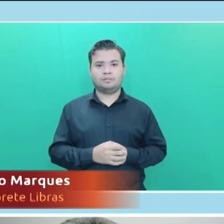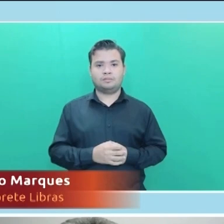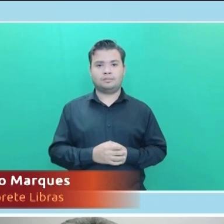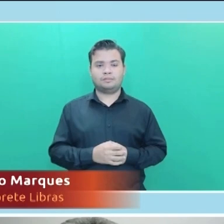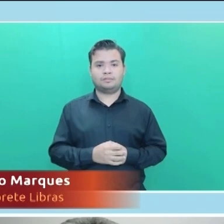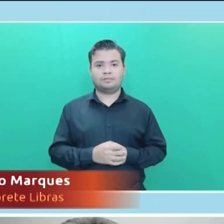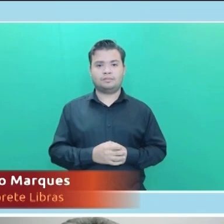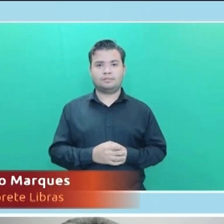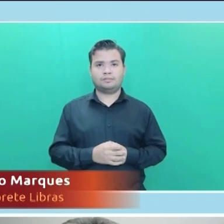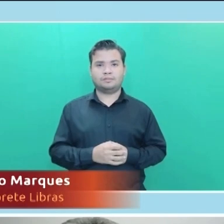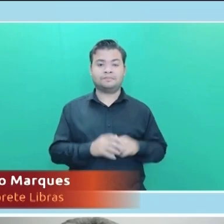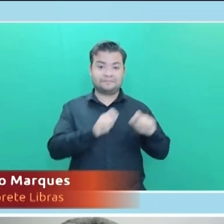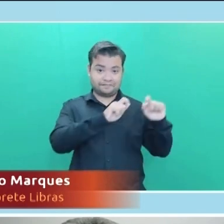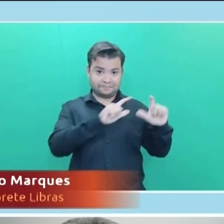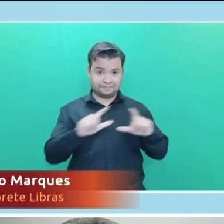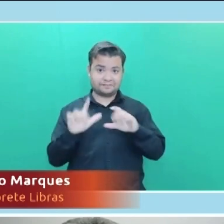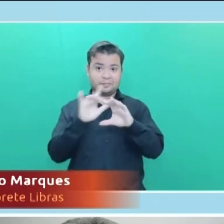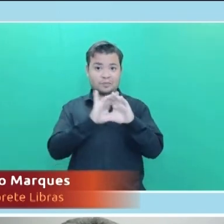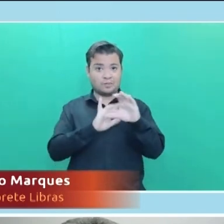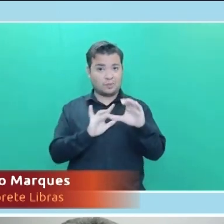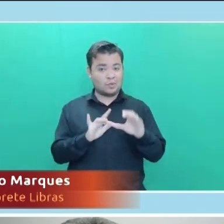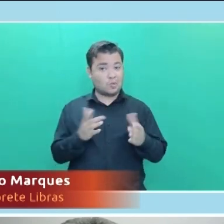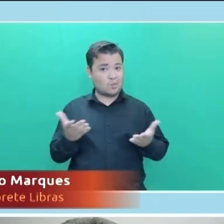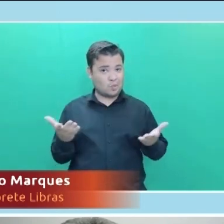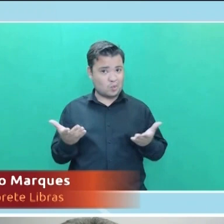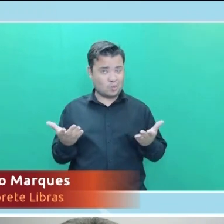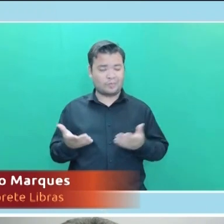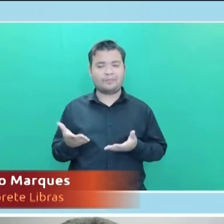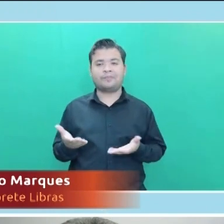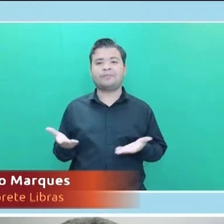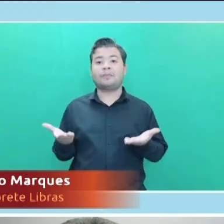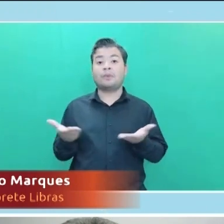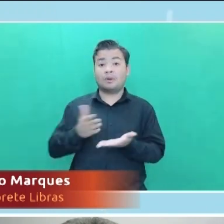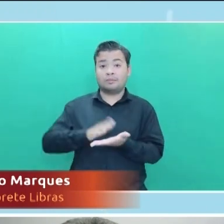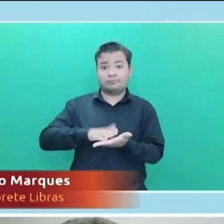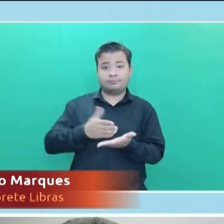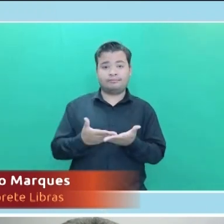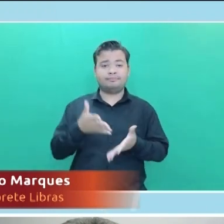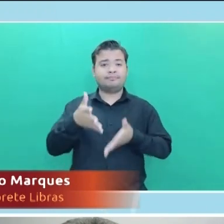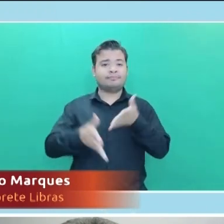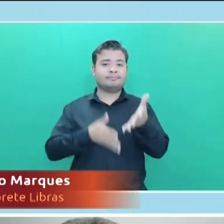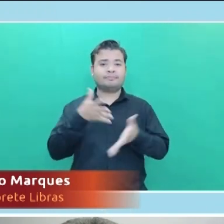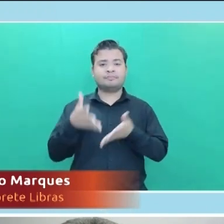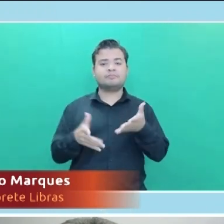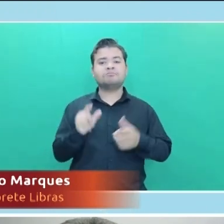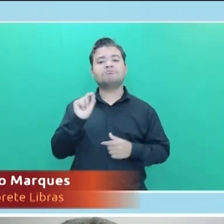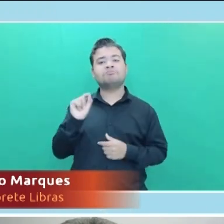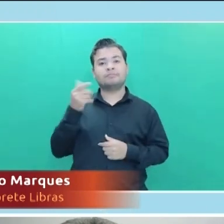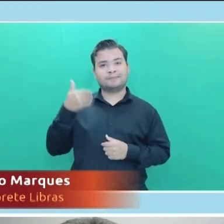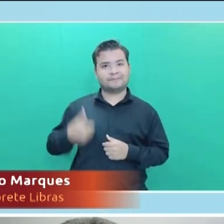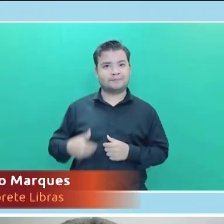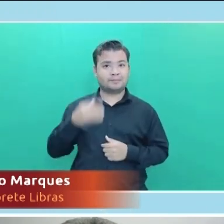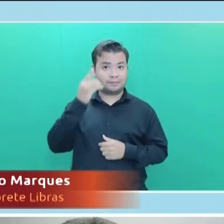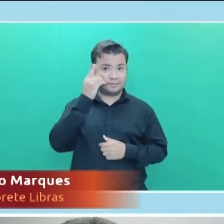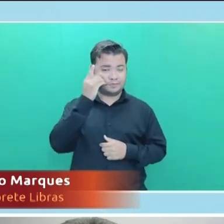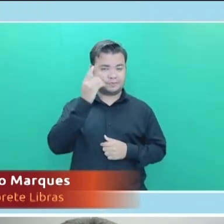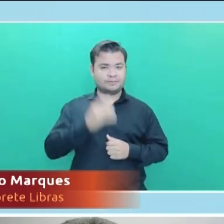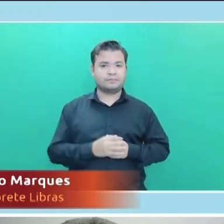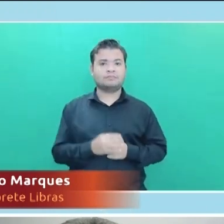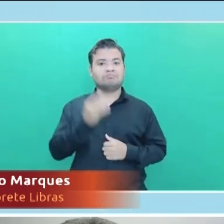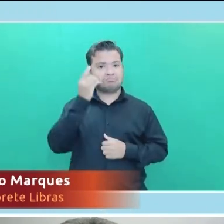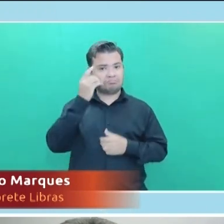Estamos de volta com Conexões de hoje. Quem faz a interpretação para Libras nesse bloco é o Diogo Marques,